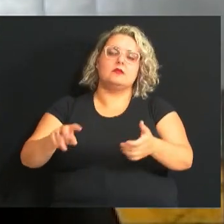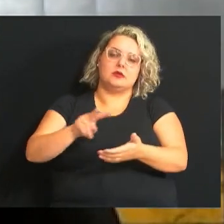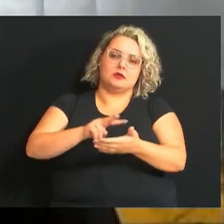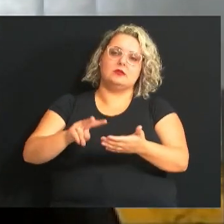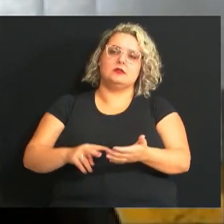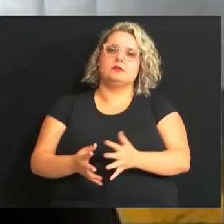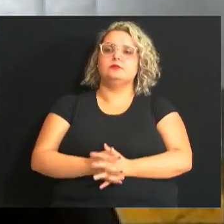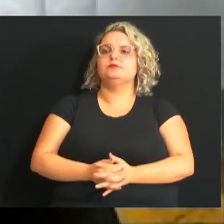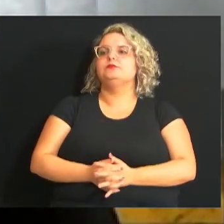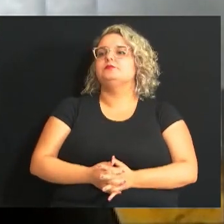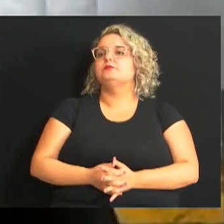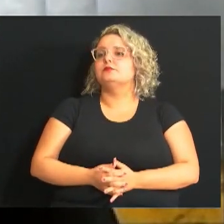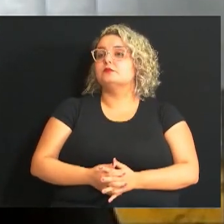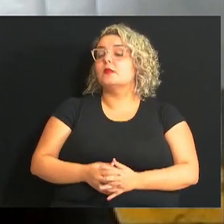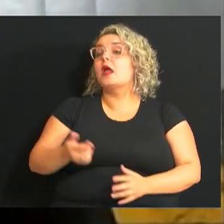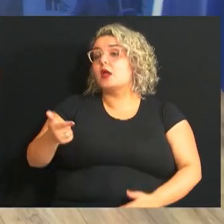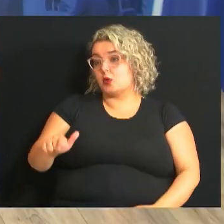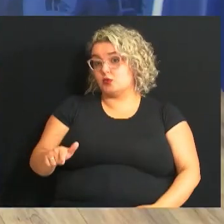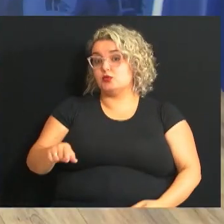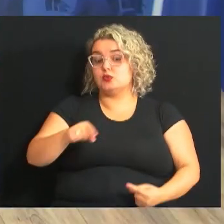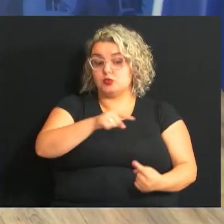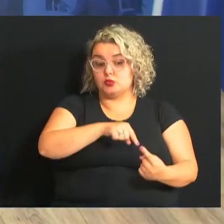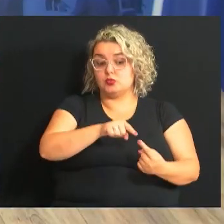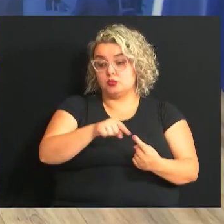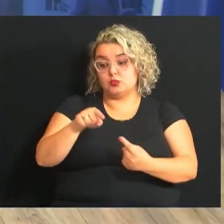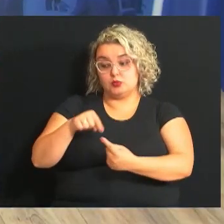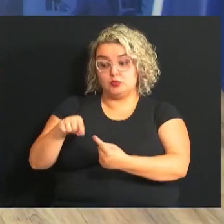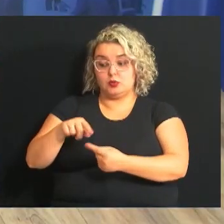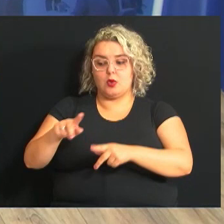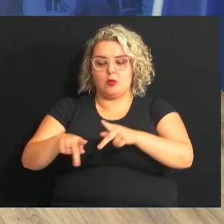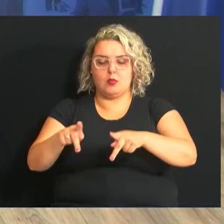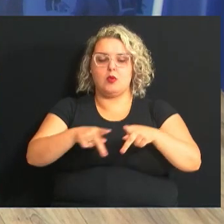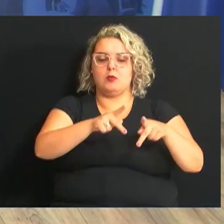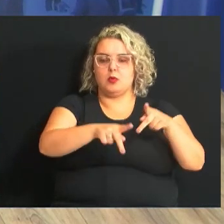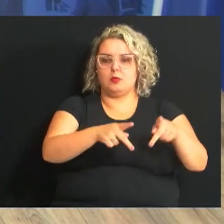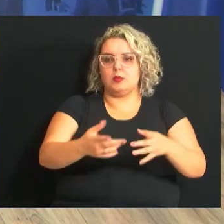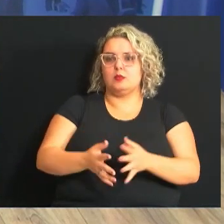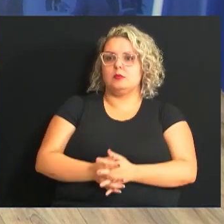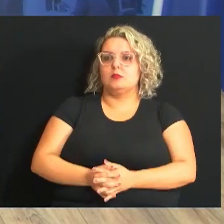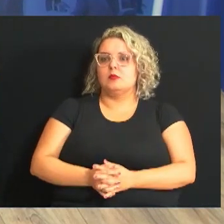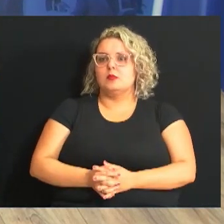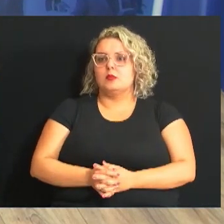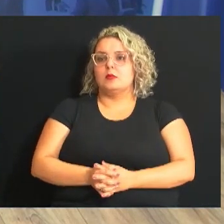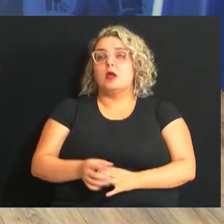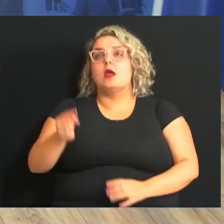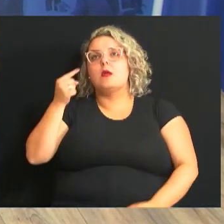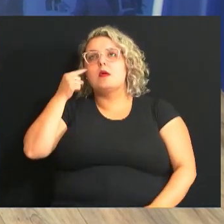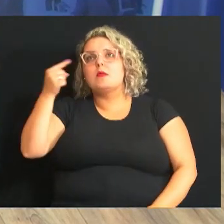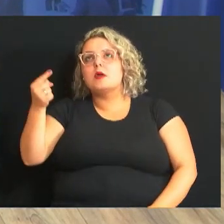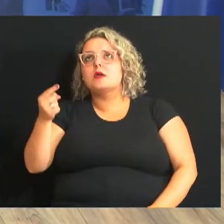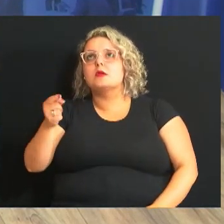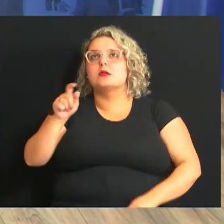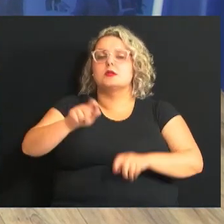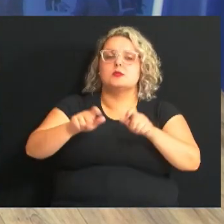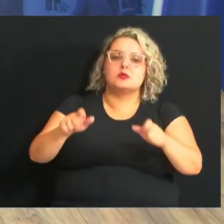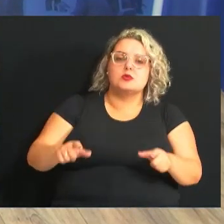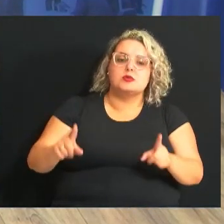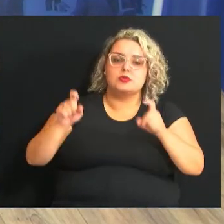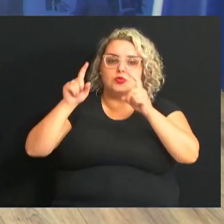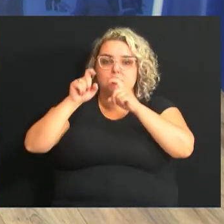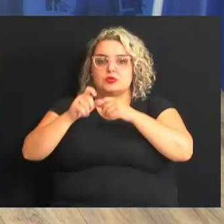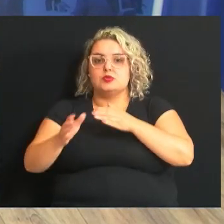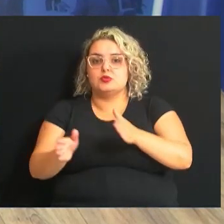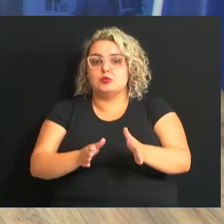sobre este público-alvo, você pensou neste livro em quem está passando por dificuldades, para quem está numa fase